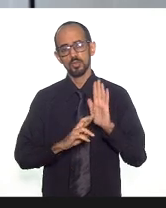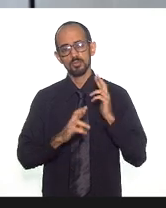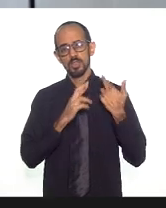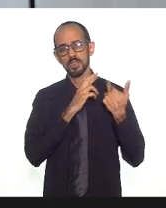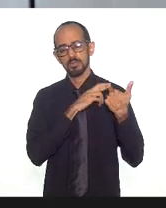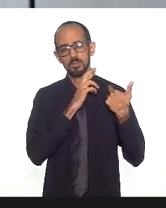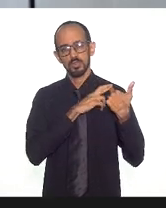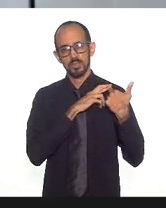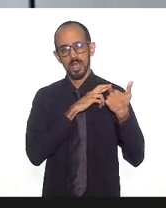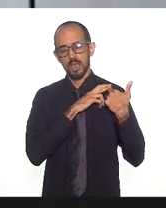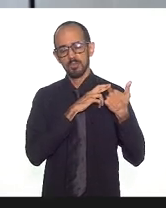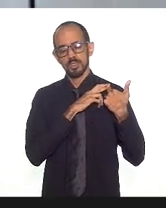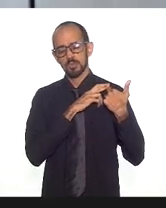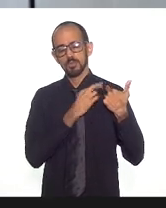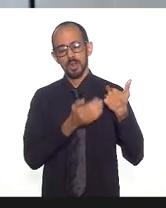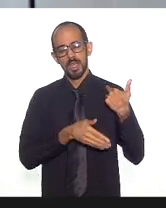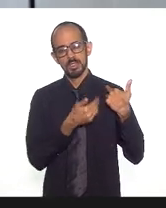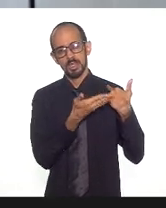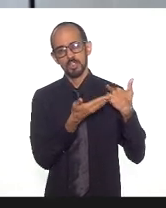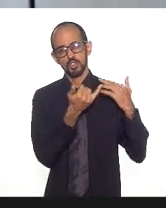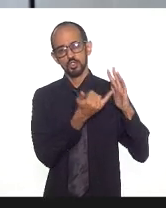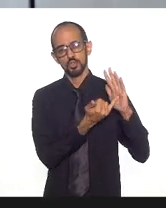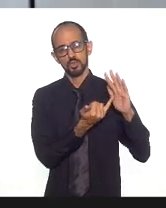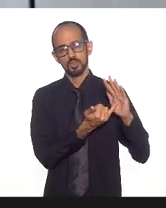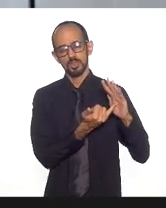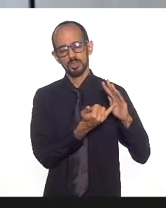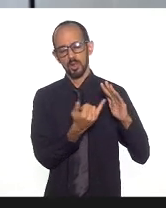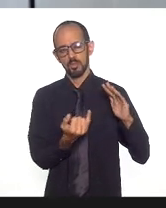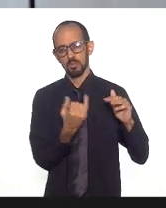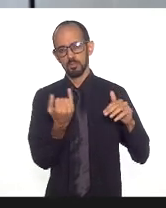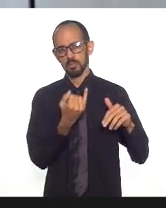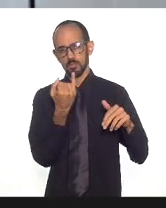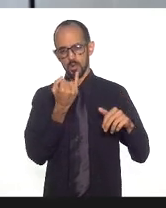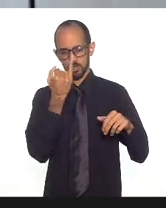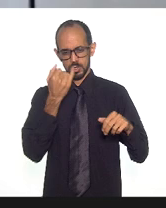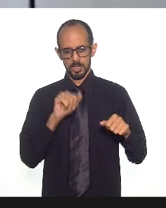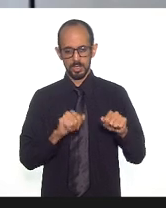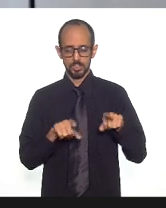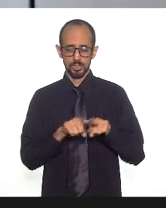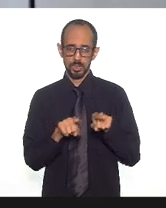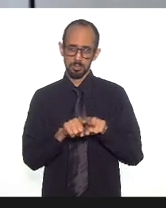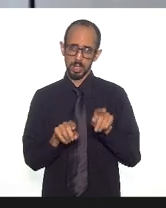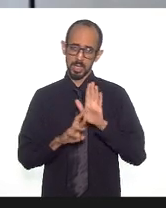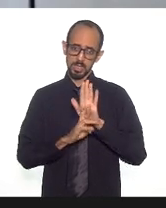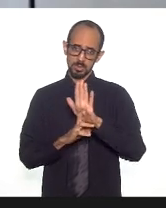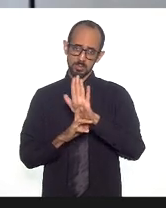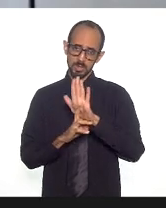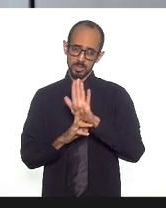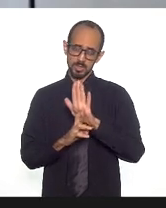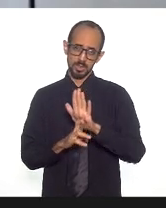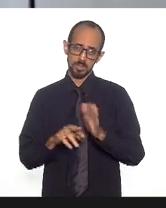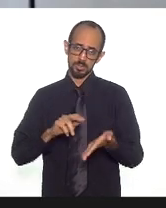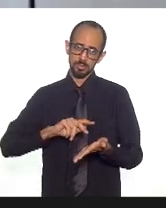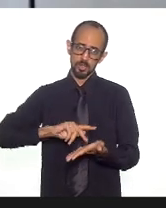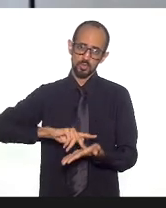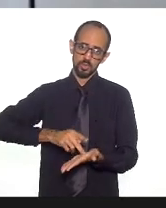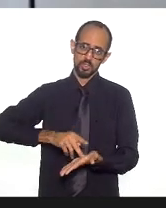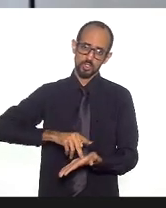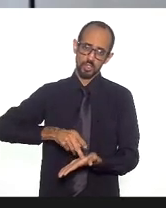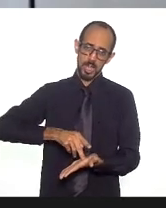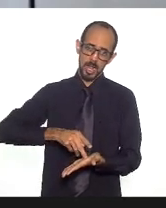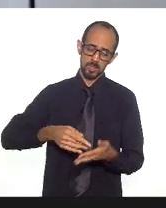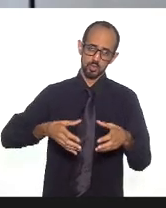da CCESG, que estão aqui representados pelos seus coletivos sindicais e, claro, os estudantes representados